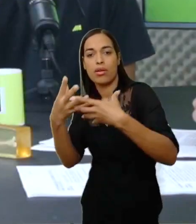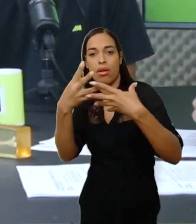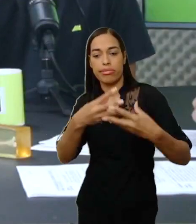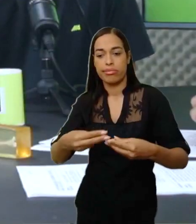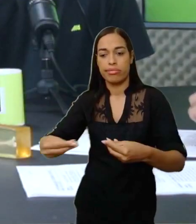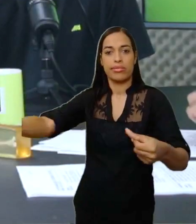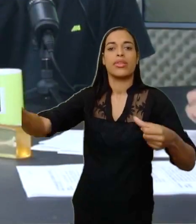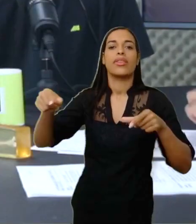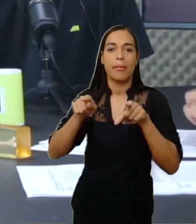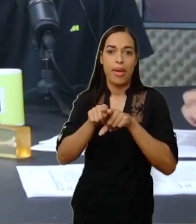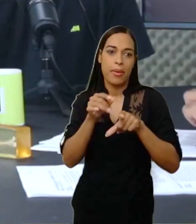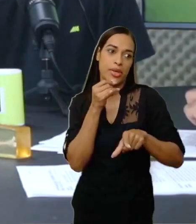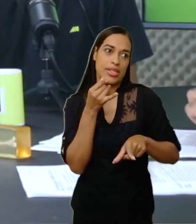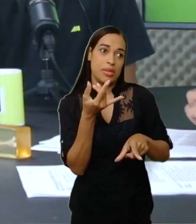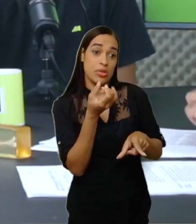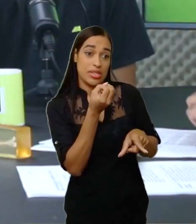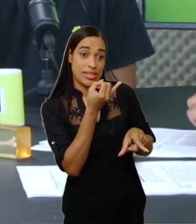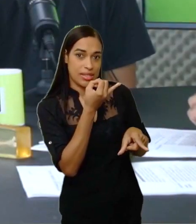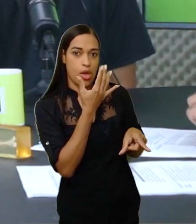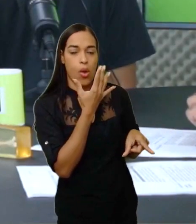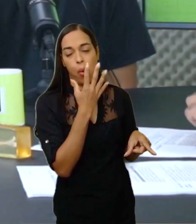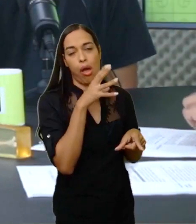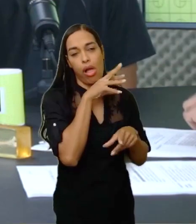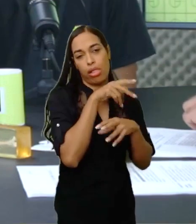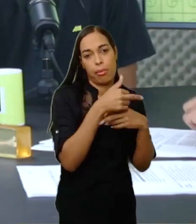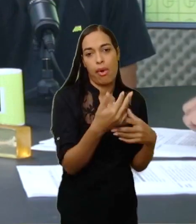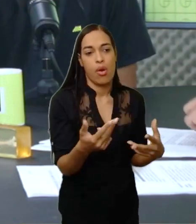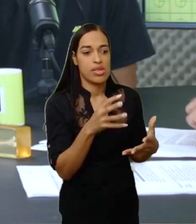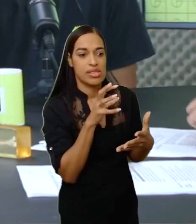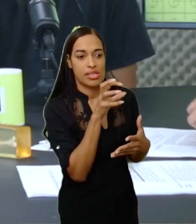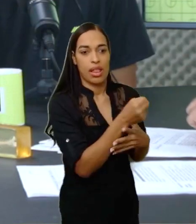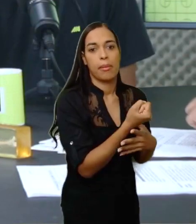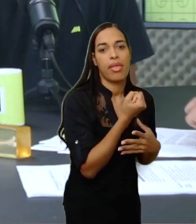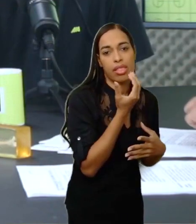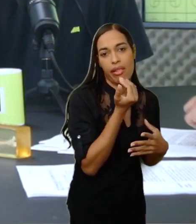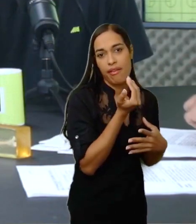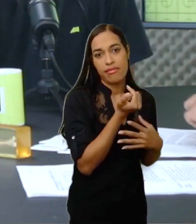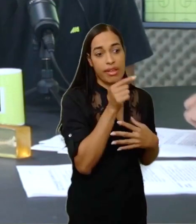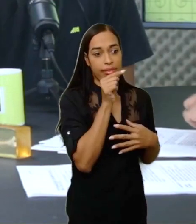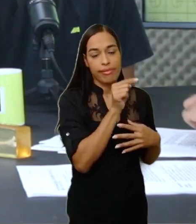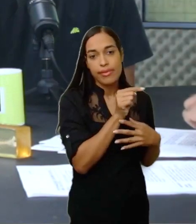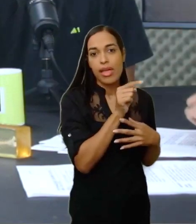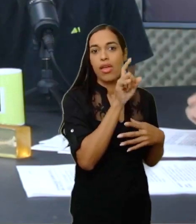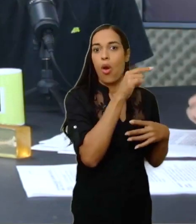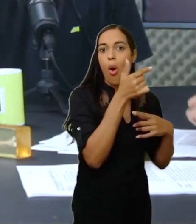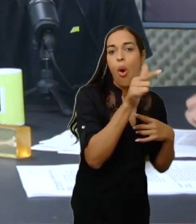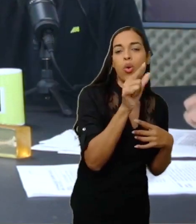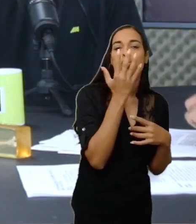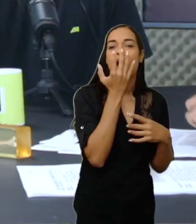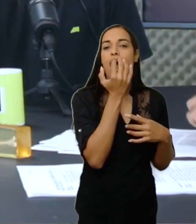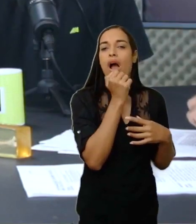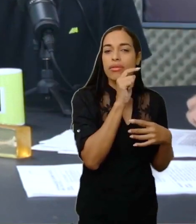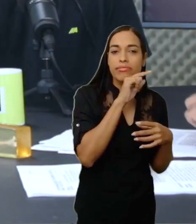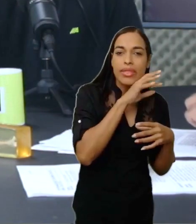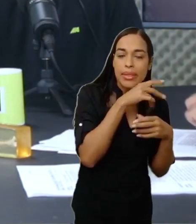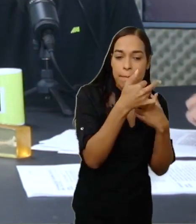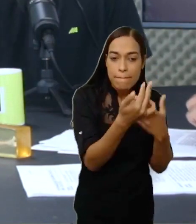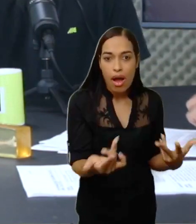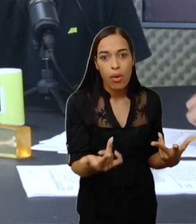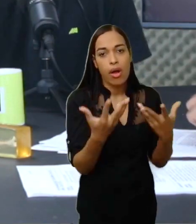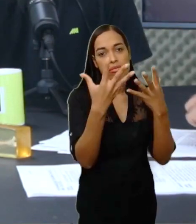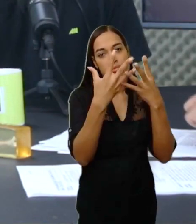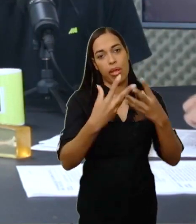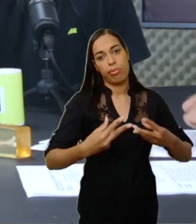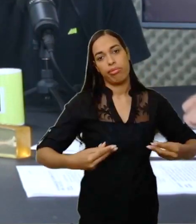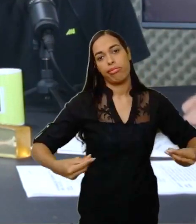alimentava dele ou se adapta a se alimentar de outra coisa, o que já vai gerar uma sobrecarga em relação a alguma outra espécie, né? Isso. Sim. Ou, de repente, ela